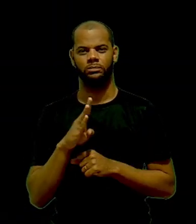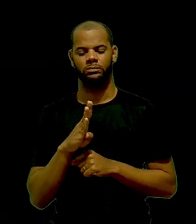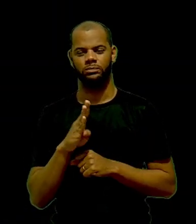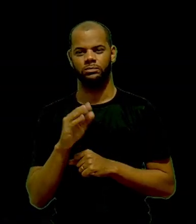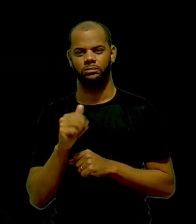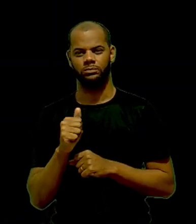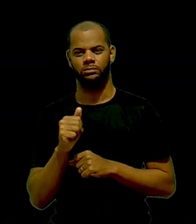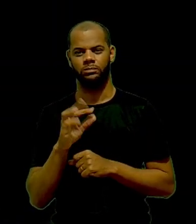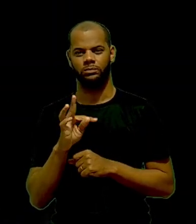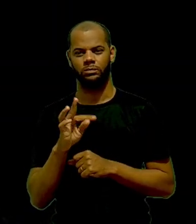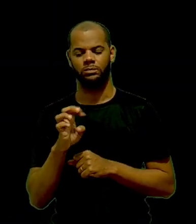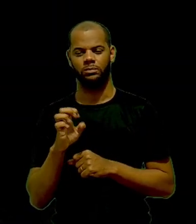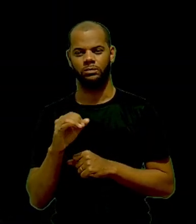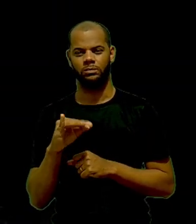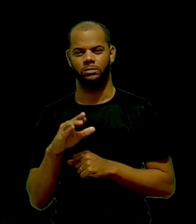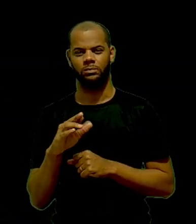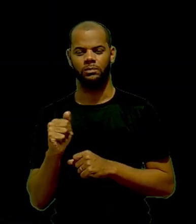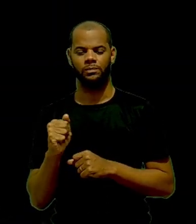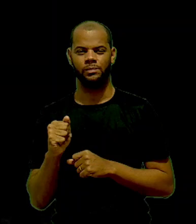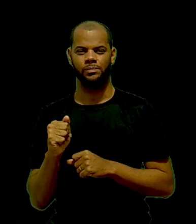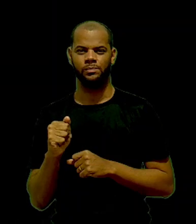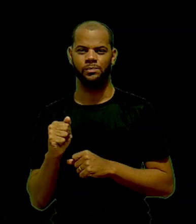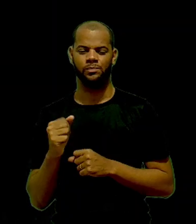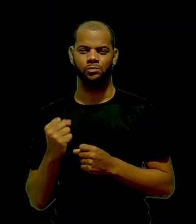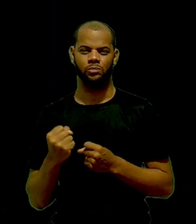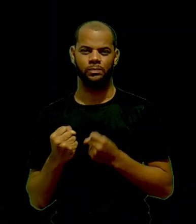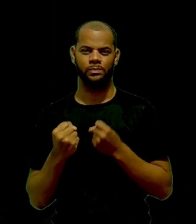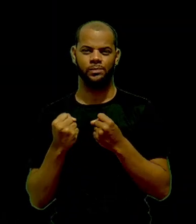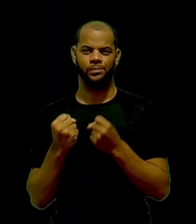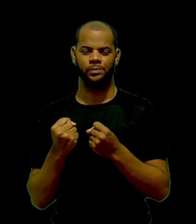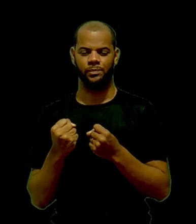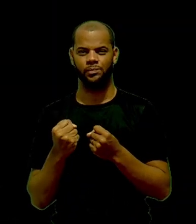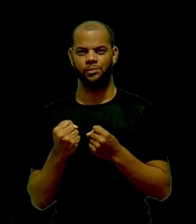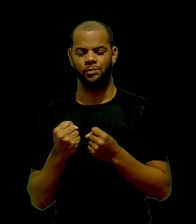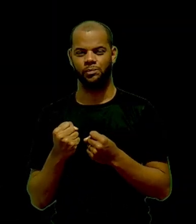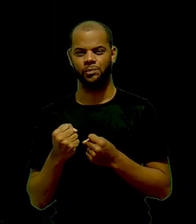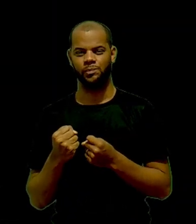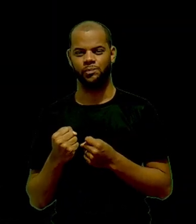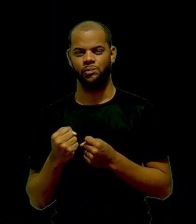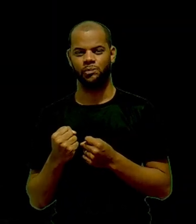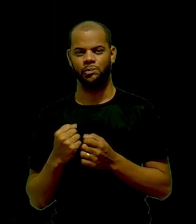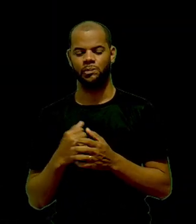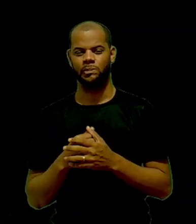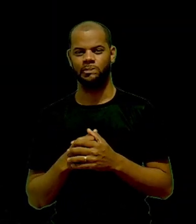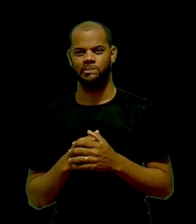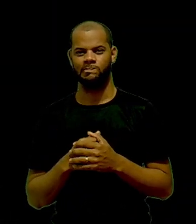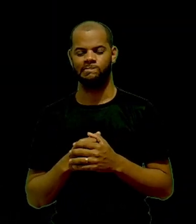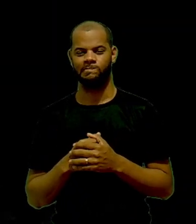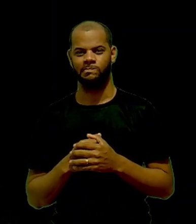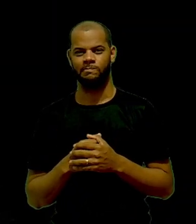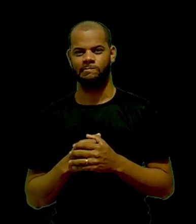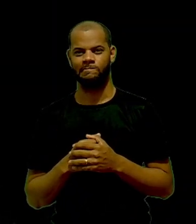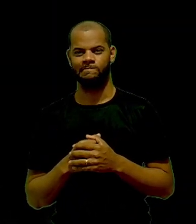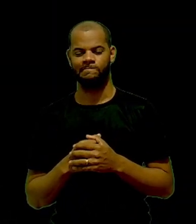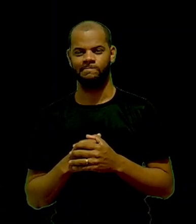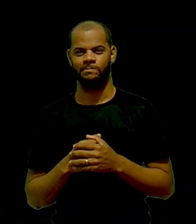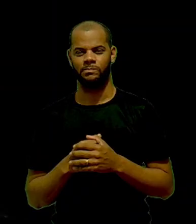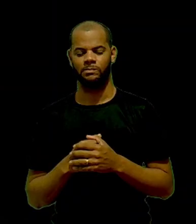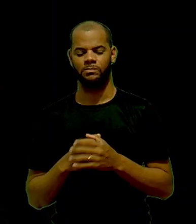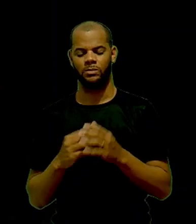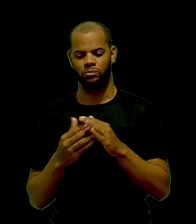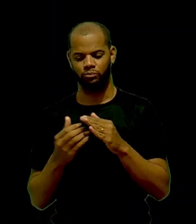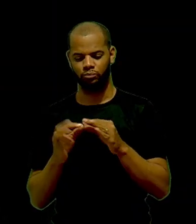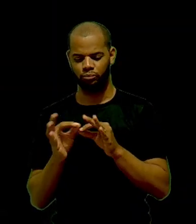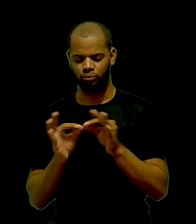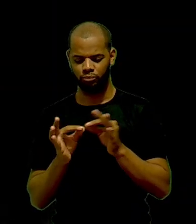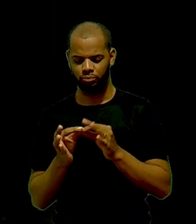mais autonomia, ela não tem mais aquela potência também que ela precisaria ter, e essas baterias são